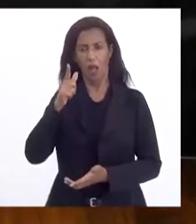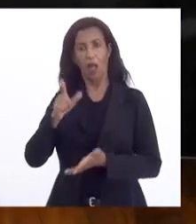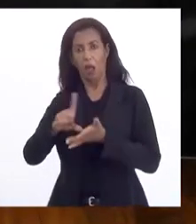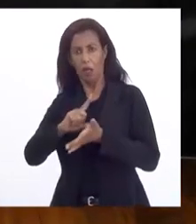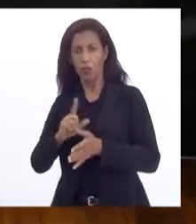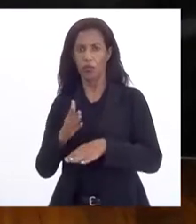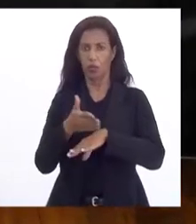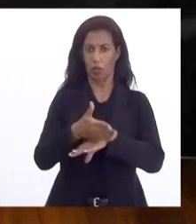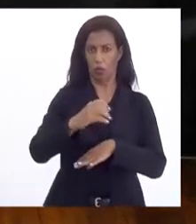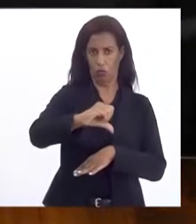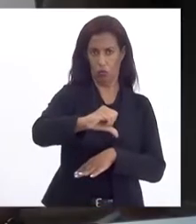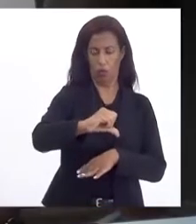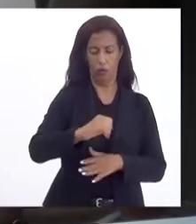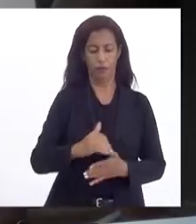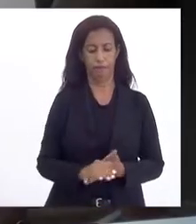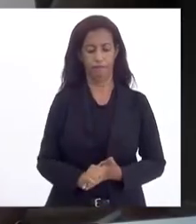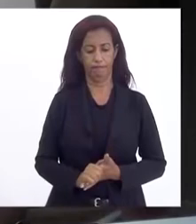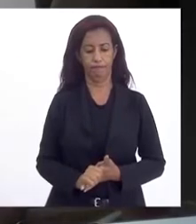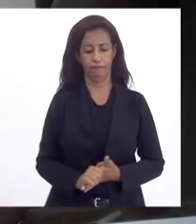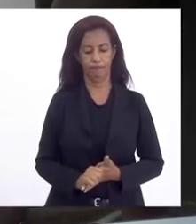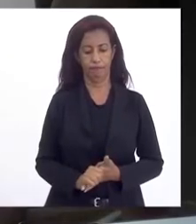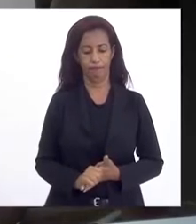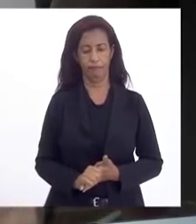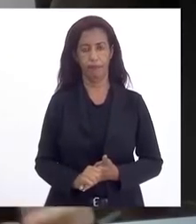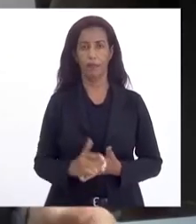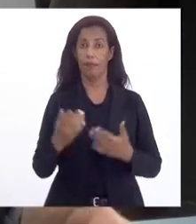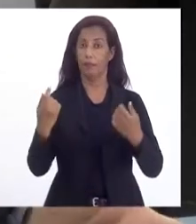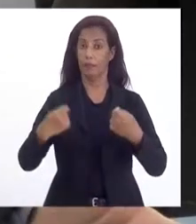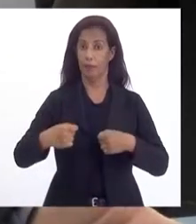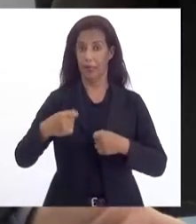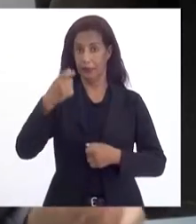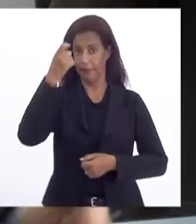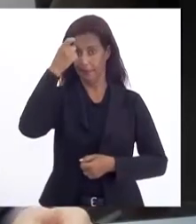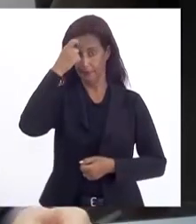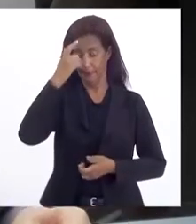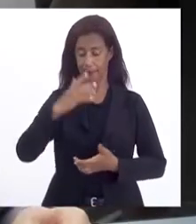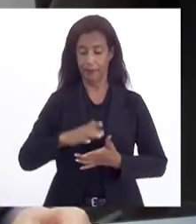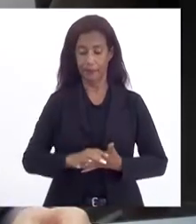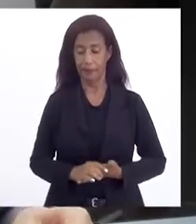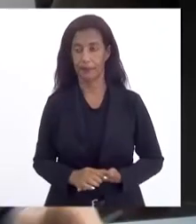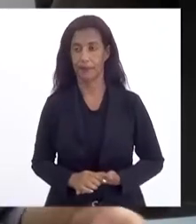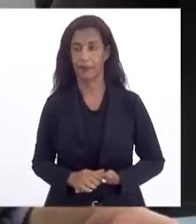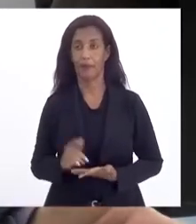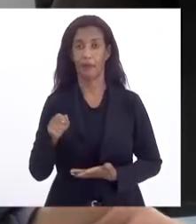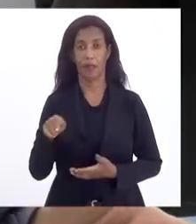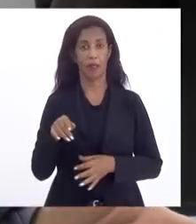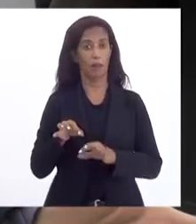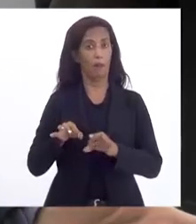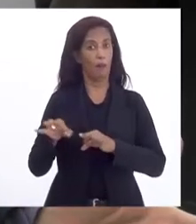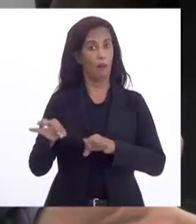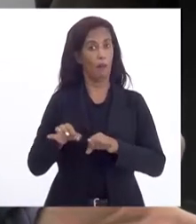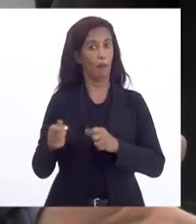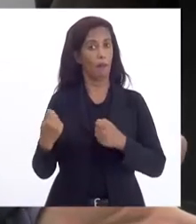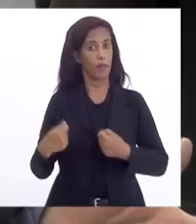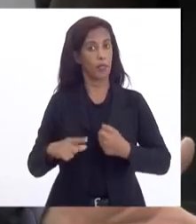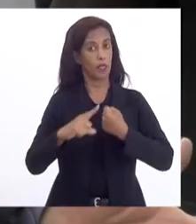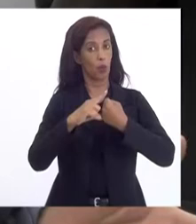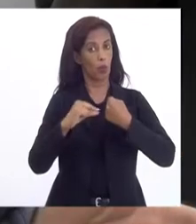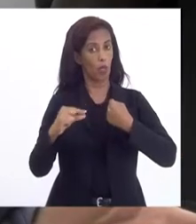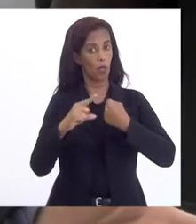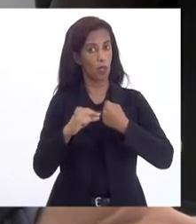9, para a gente ser coerente, né? Esse projeto tem que ter um artigo